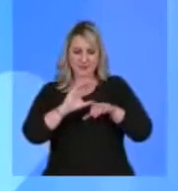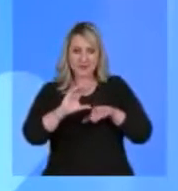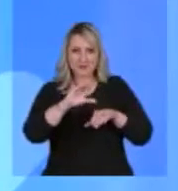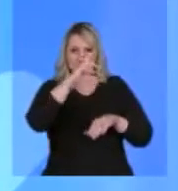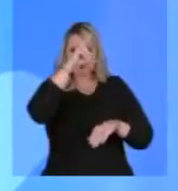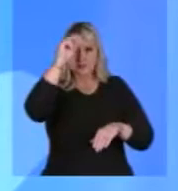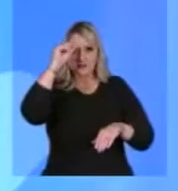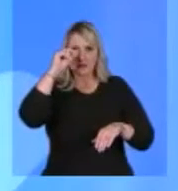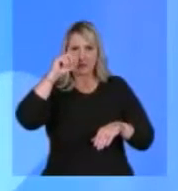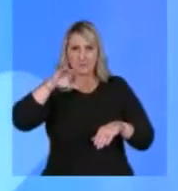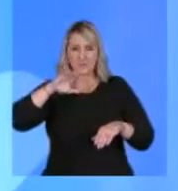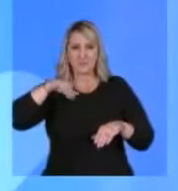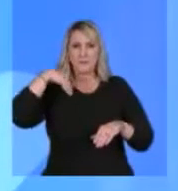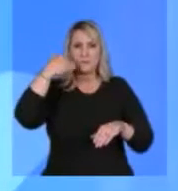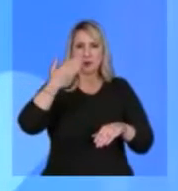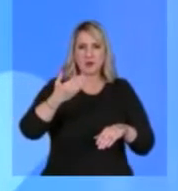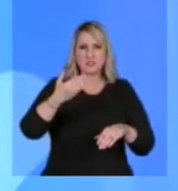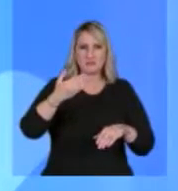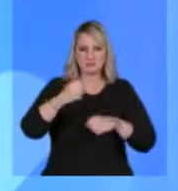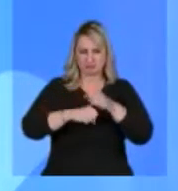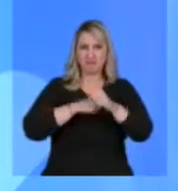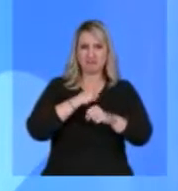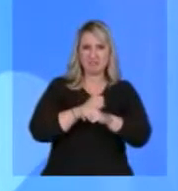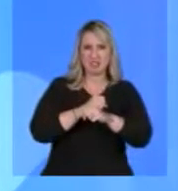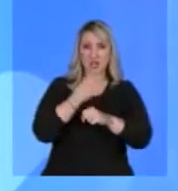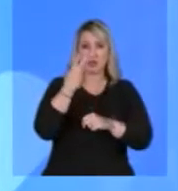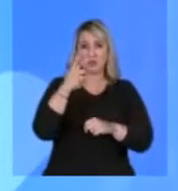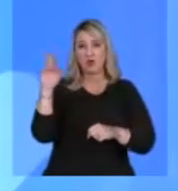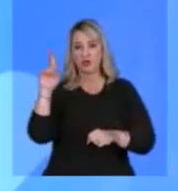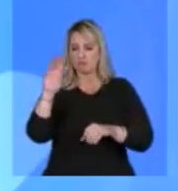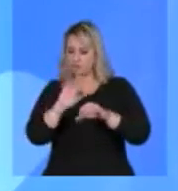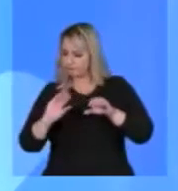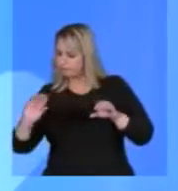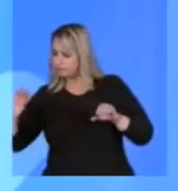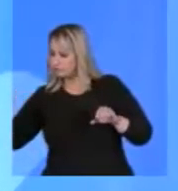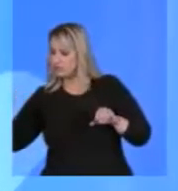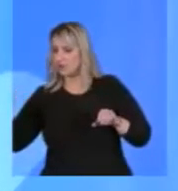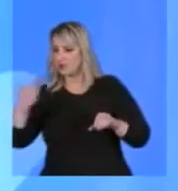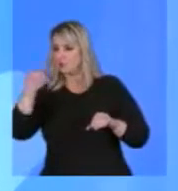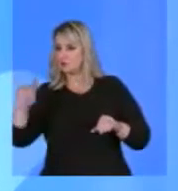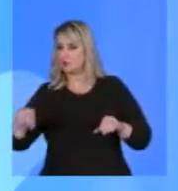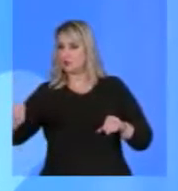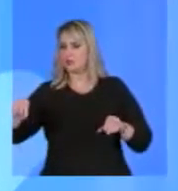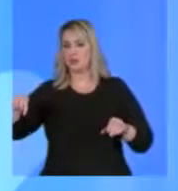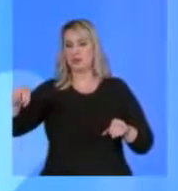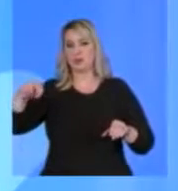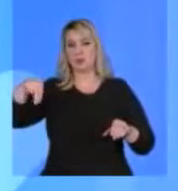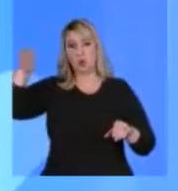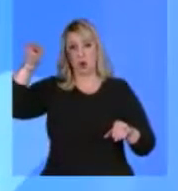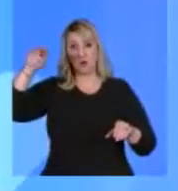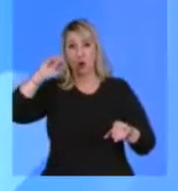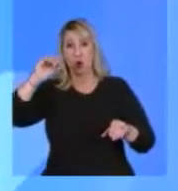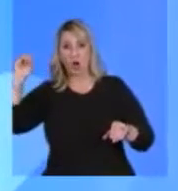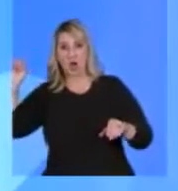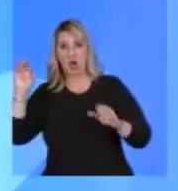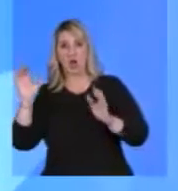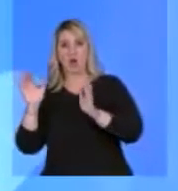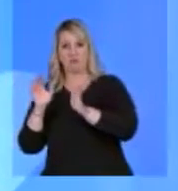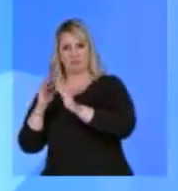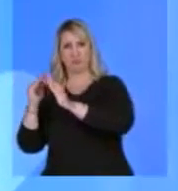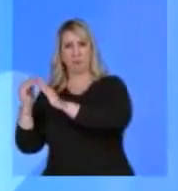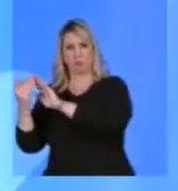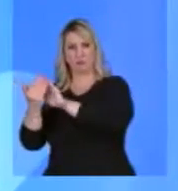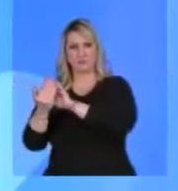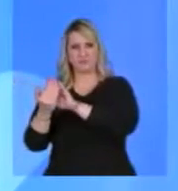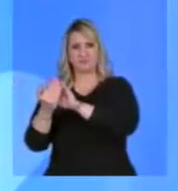prefeitura nos próximos nos próximos anos dois reais ou investir na zona norte sul oeste e nas comunidades a exemplo do que nós